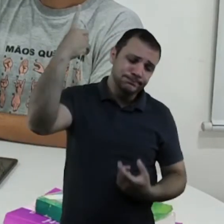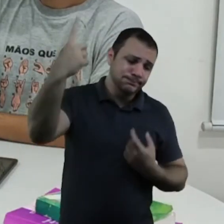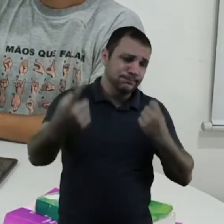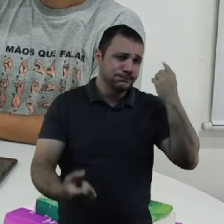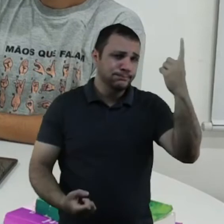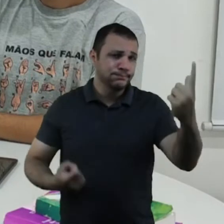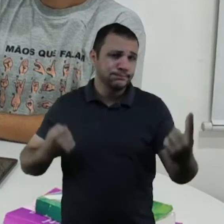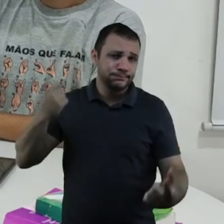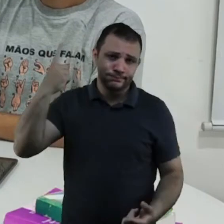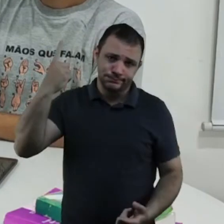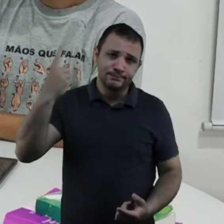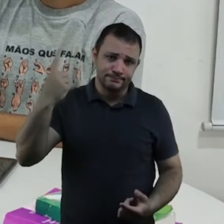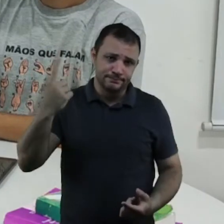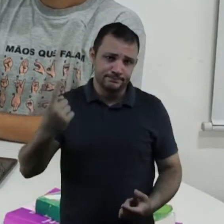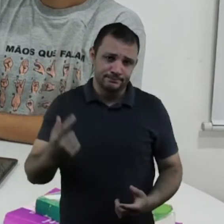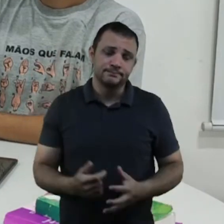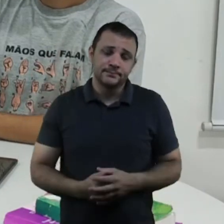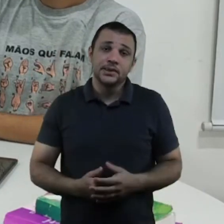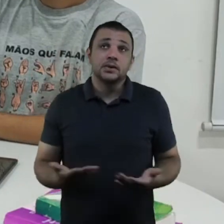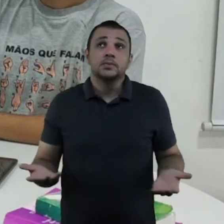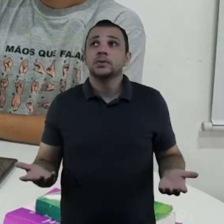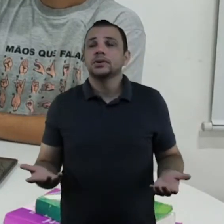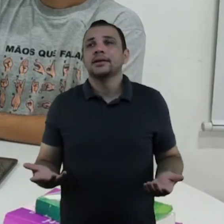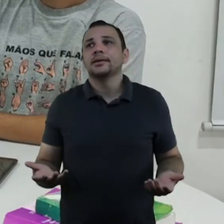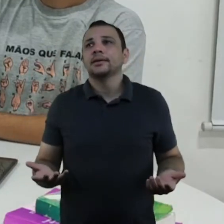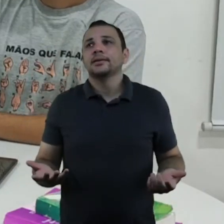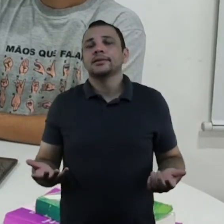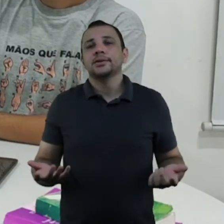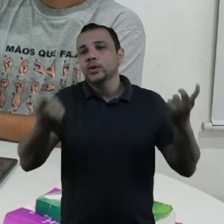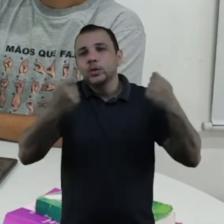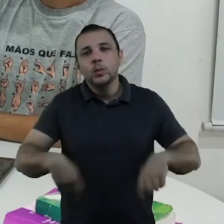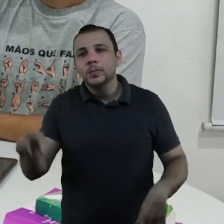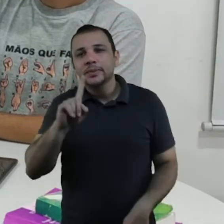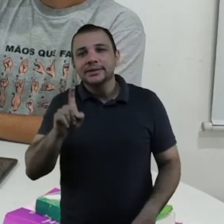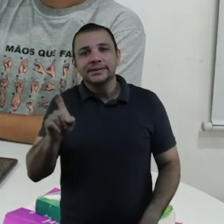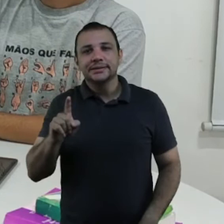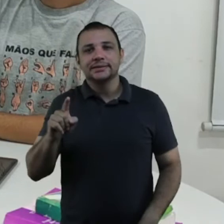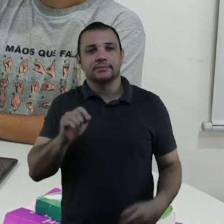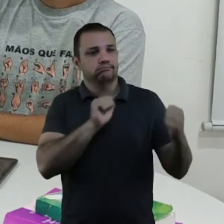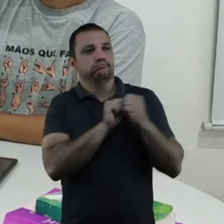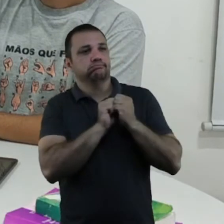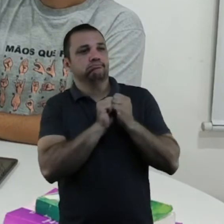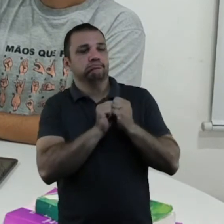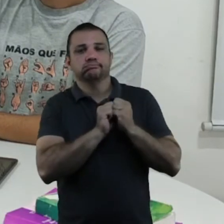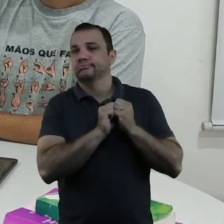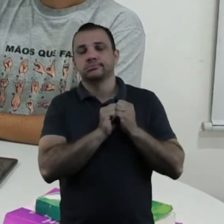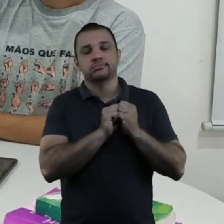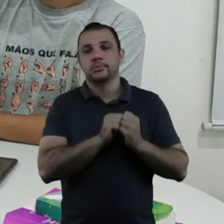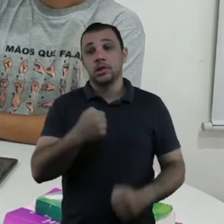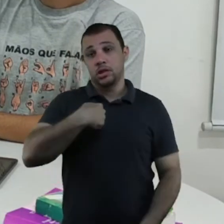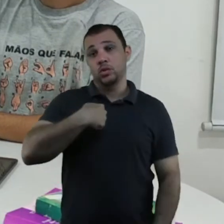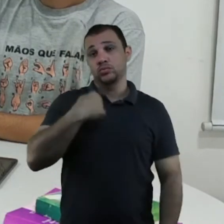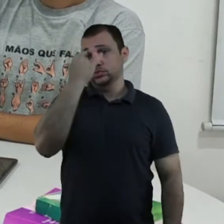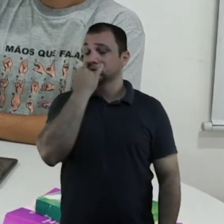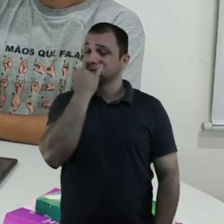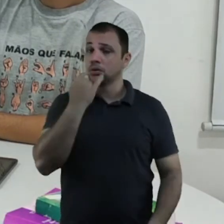caso muitíssimo extremo, é raro. Então, assim, não é necessário você ter uma pessoa do seu lado, eu